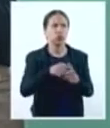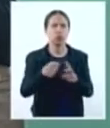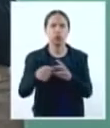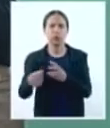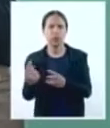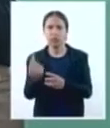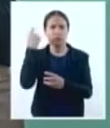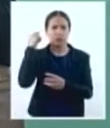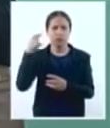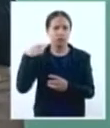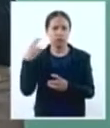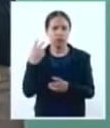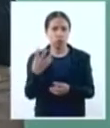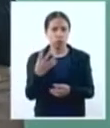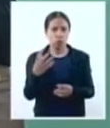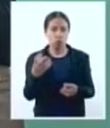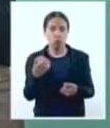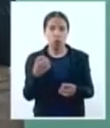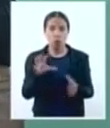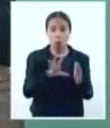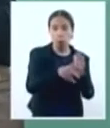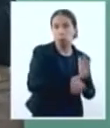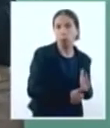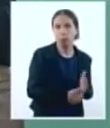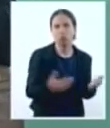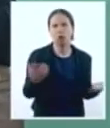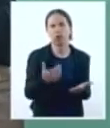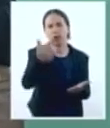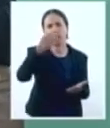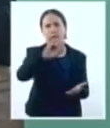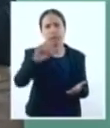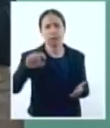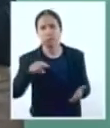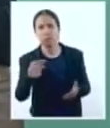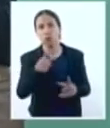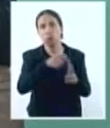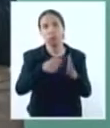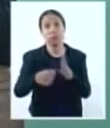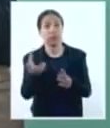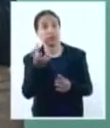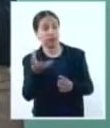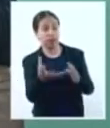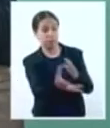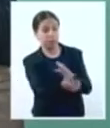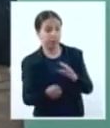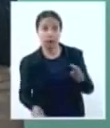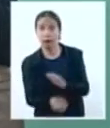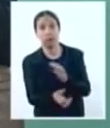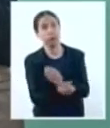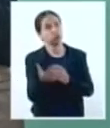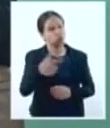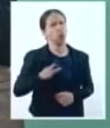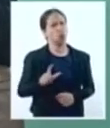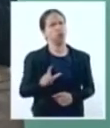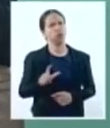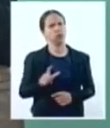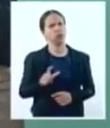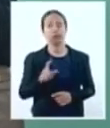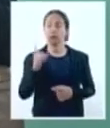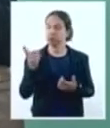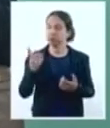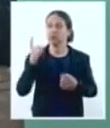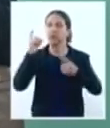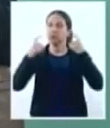querem ter 100 mil por mês. Olha só. Né? E aí, essa desinformação tem causado algum transtorno, mas assim, muito pequeno.